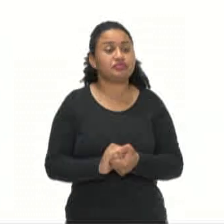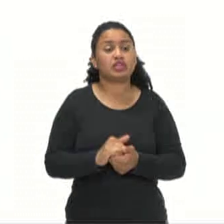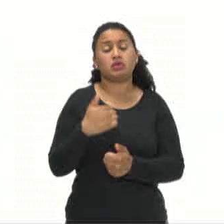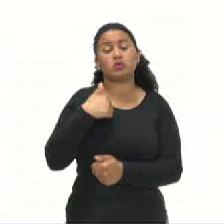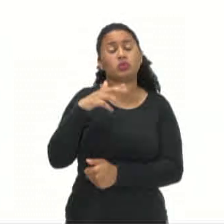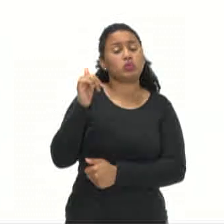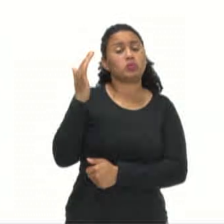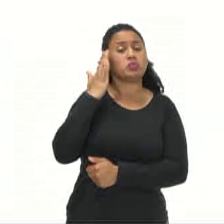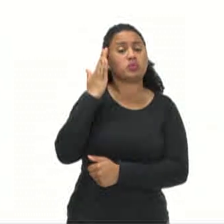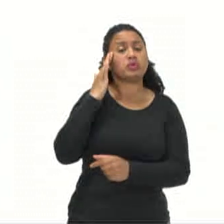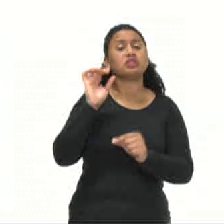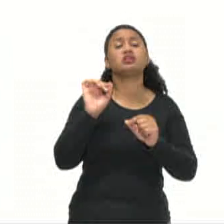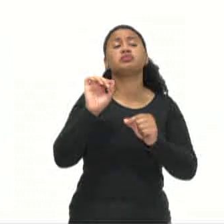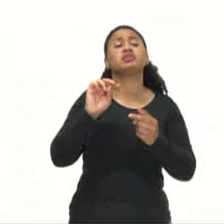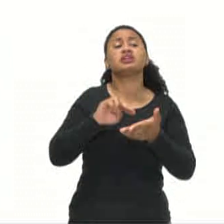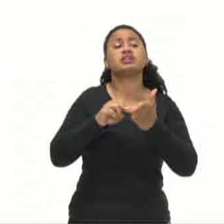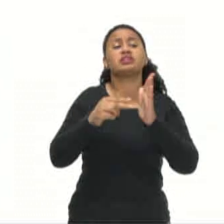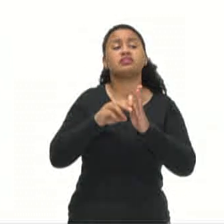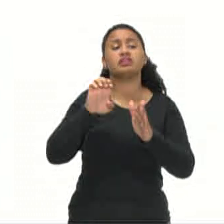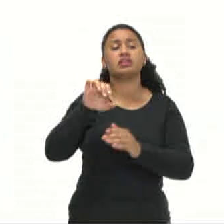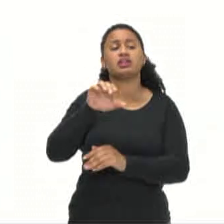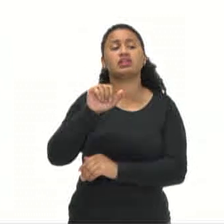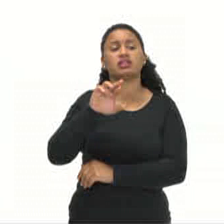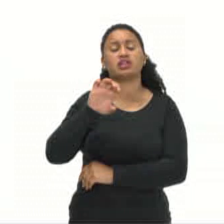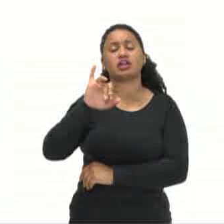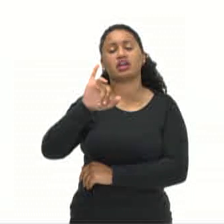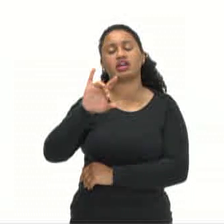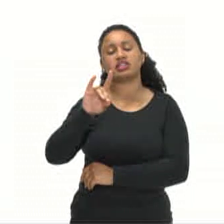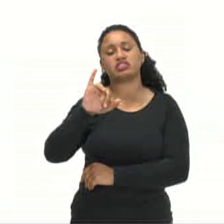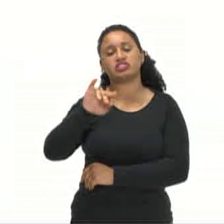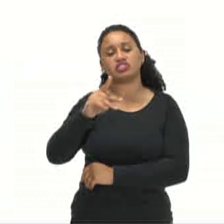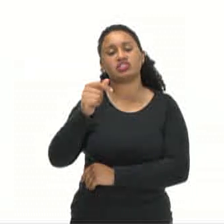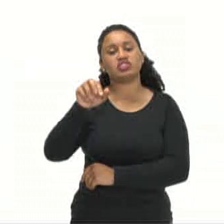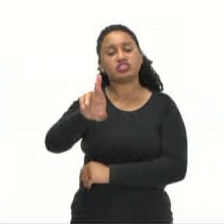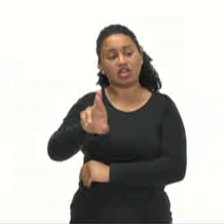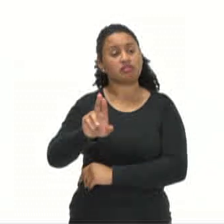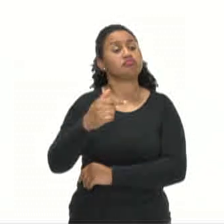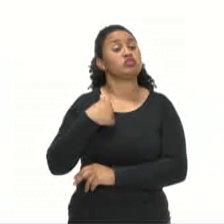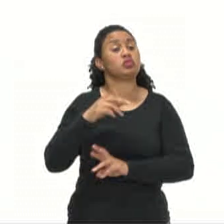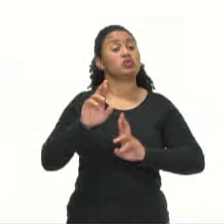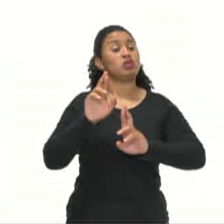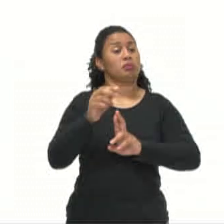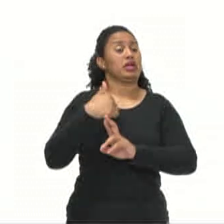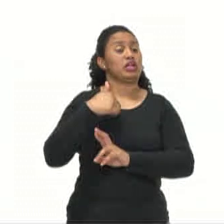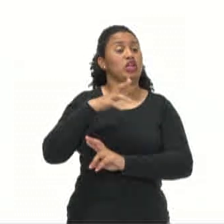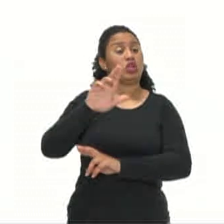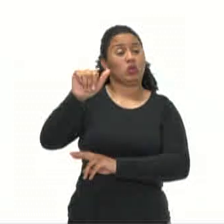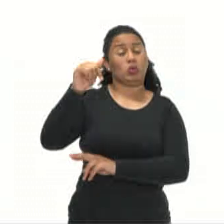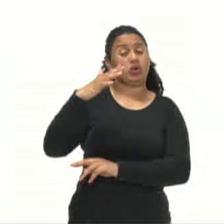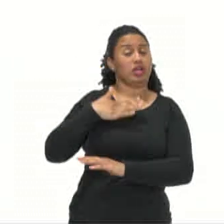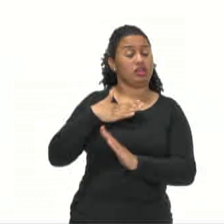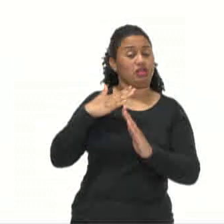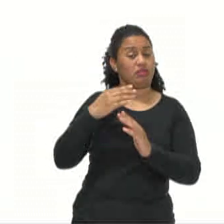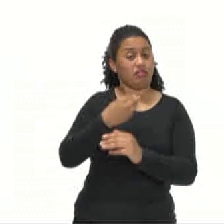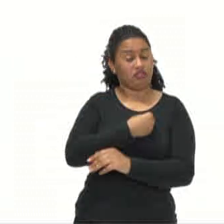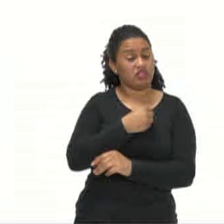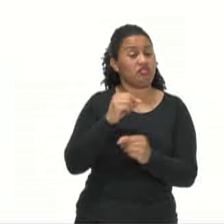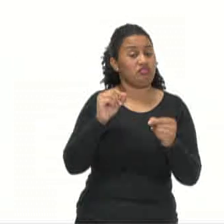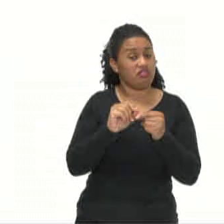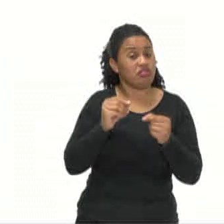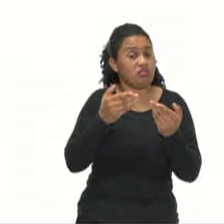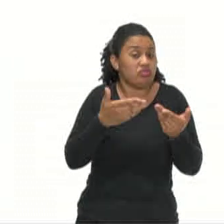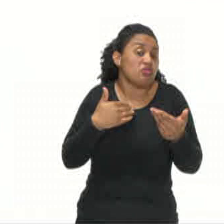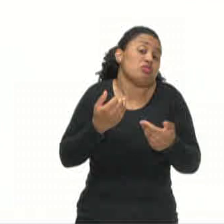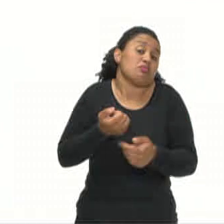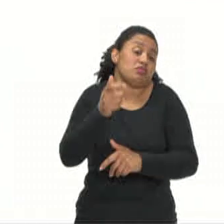que fosse escardinchar. Espero que nunca na minha vida tenha escardinchado ninguém. Se o